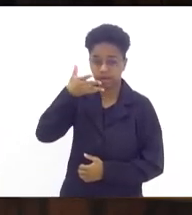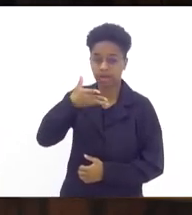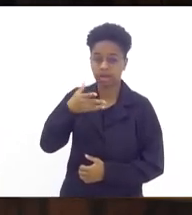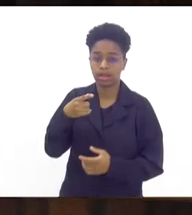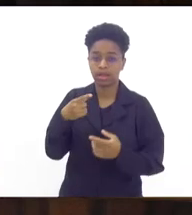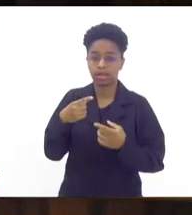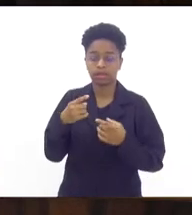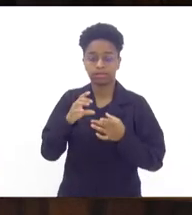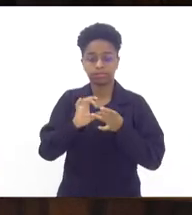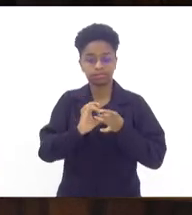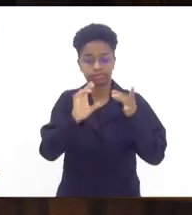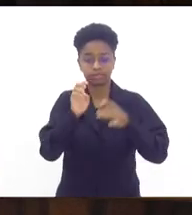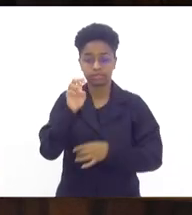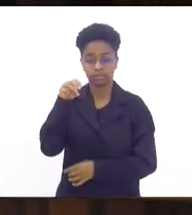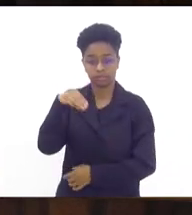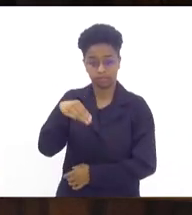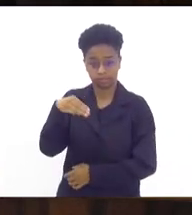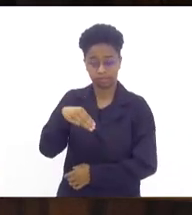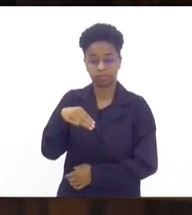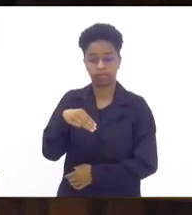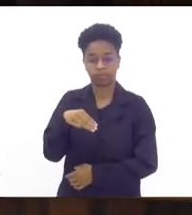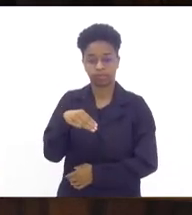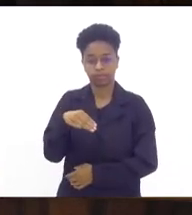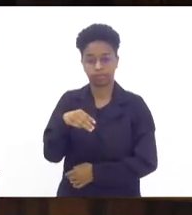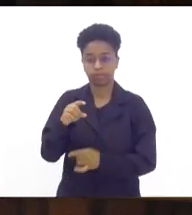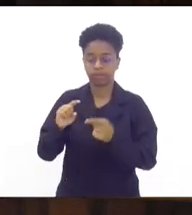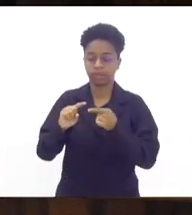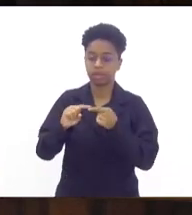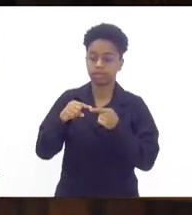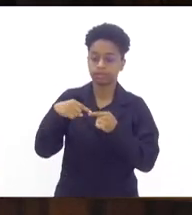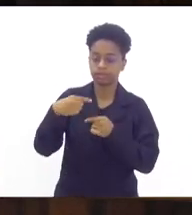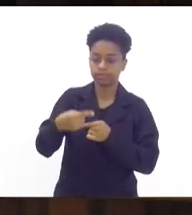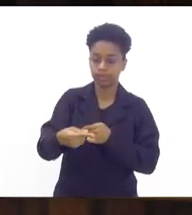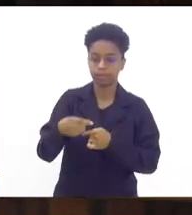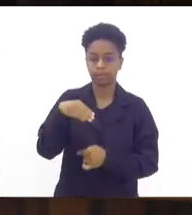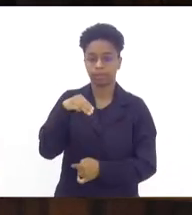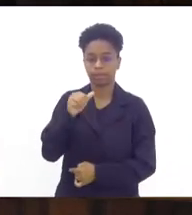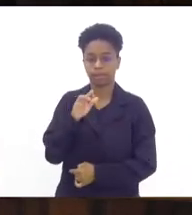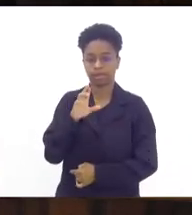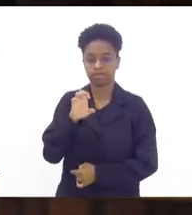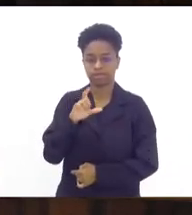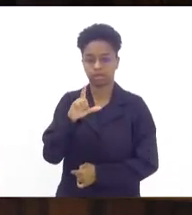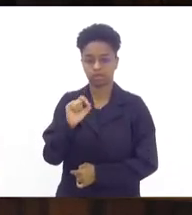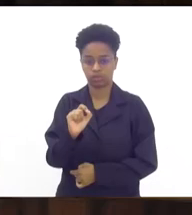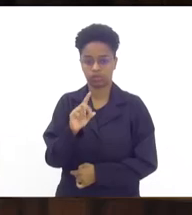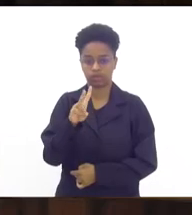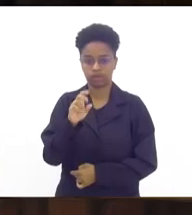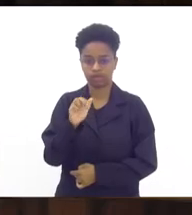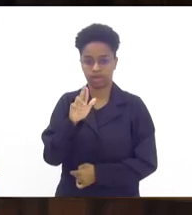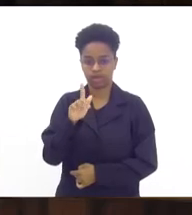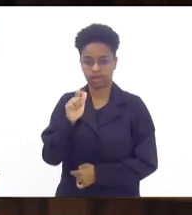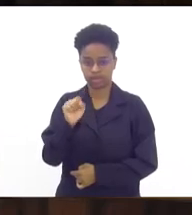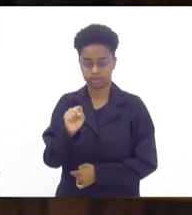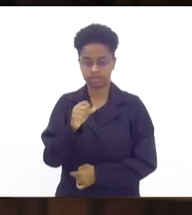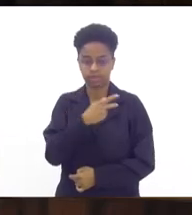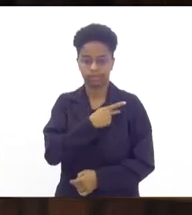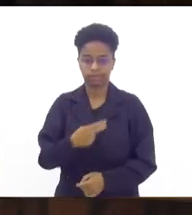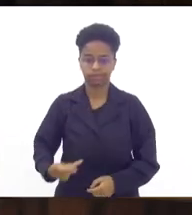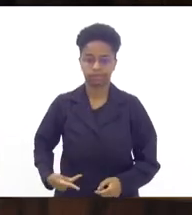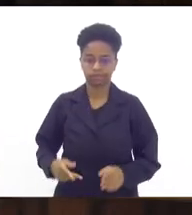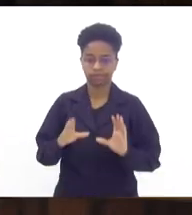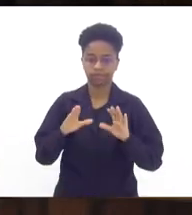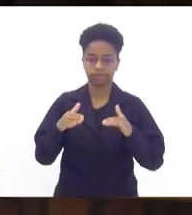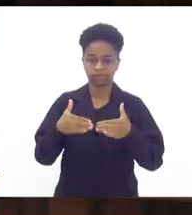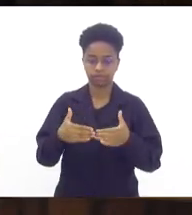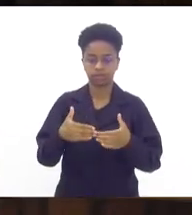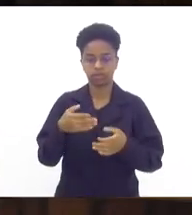concedemos 5 minutos mas aí né e logo em seguida Marcelo Vargas é presidente da Comissão